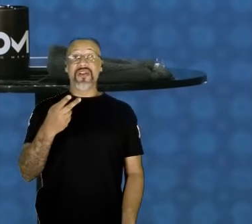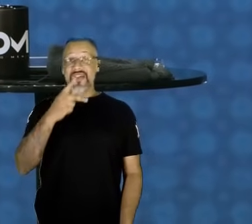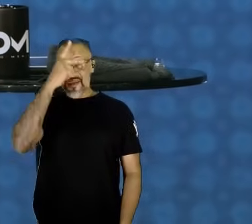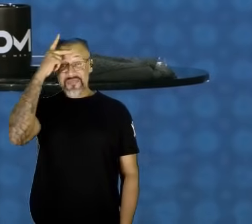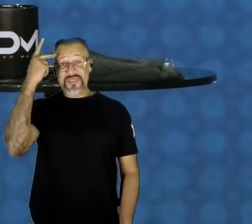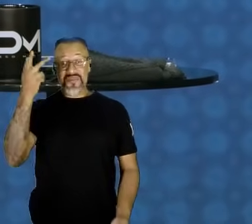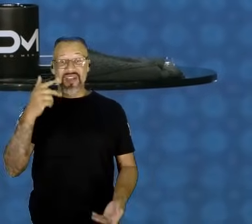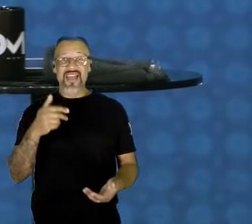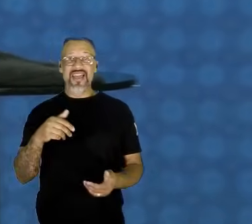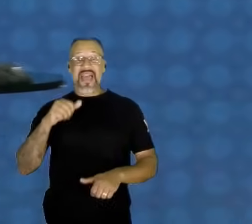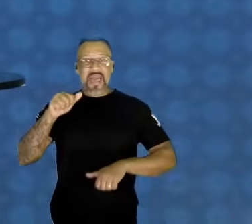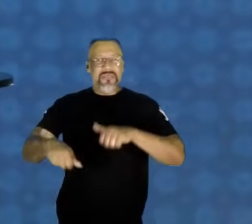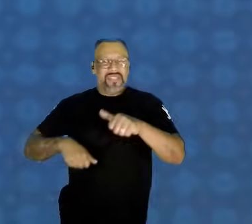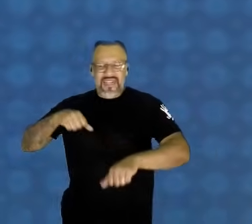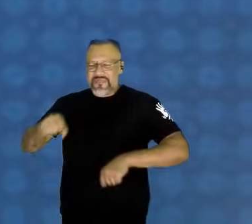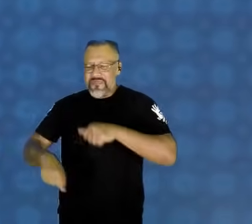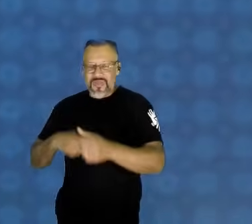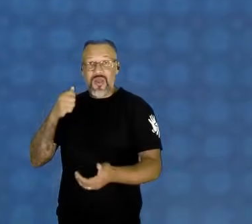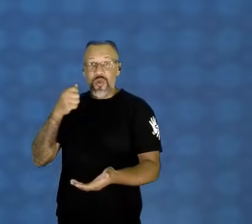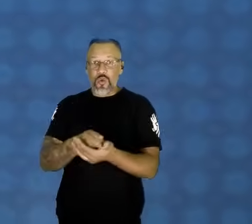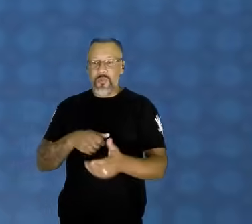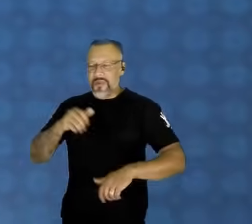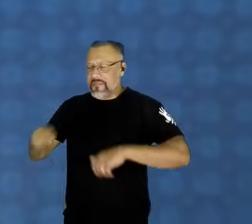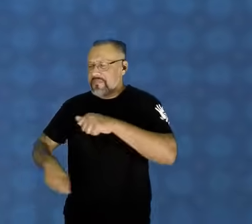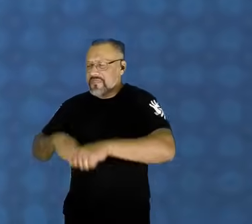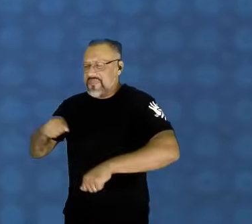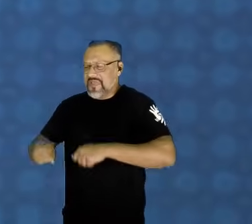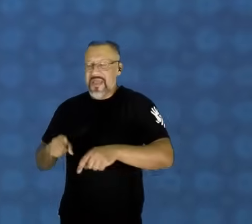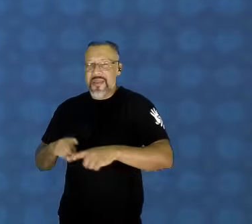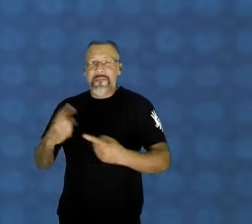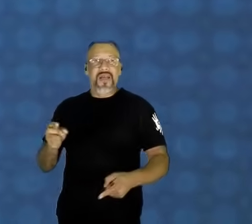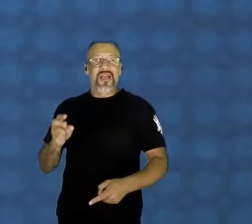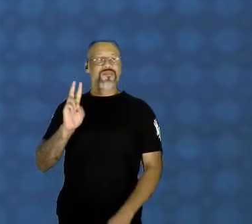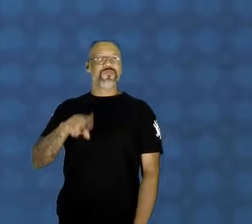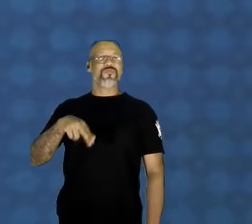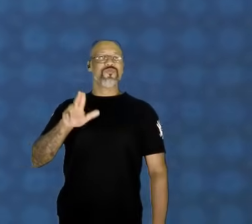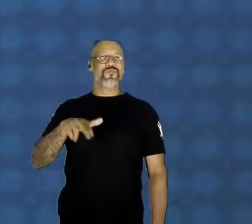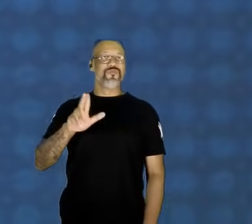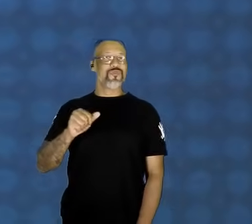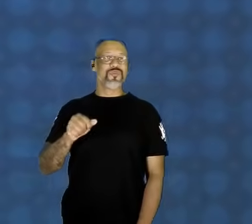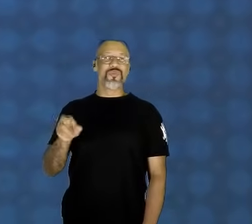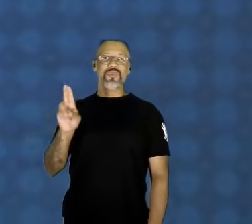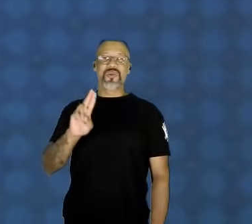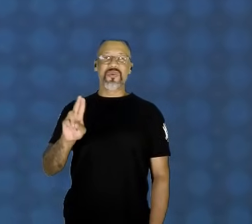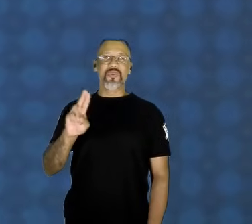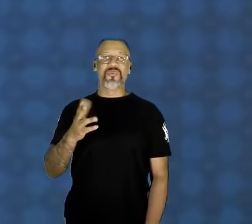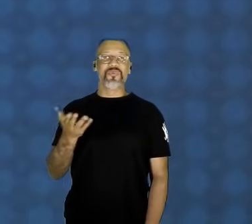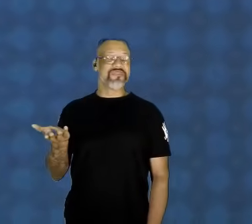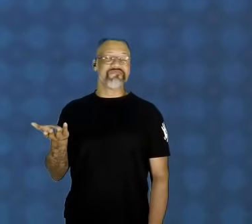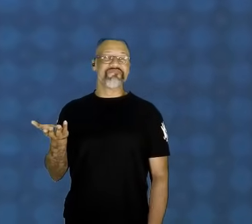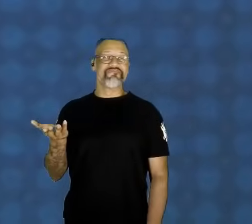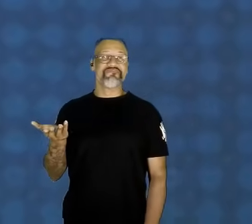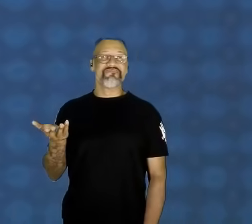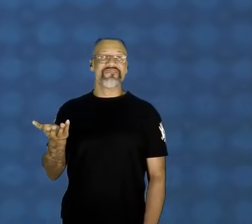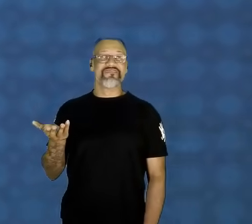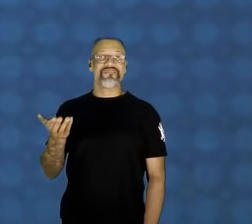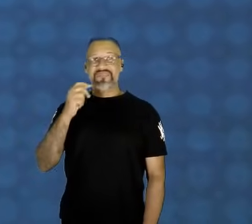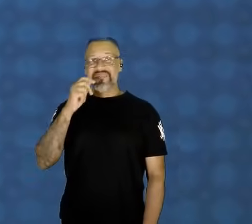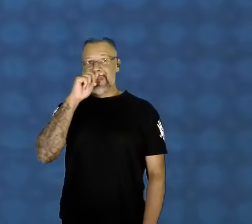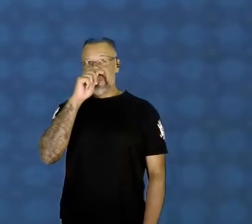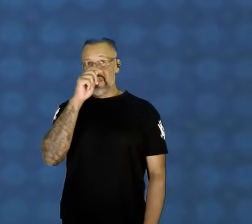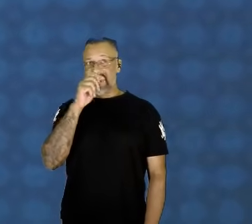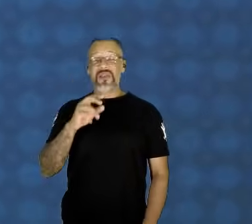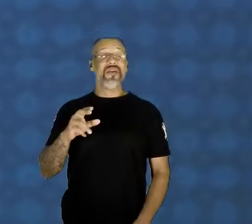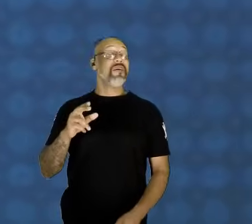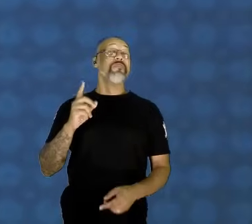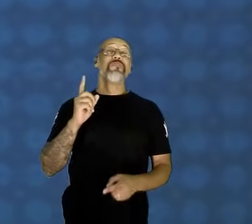cabide, né? Uma esteira que a gente pendura tudo nela, porque a gente acha que o